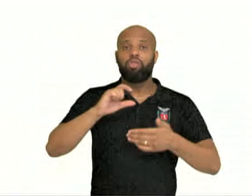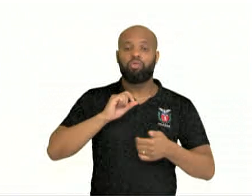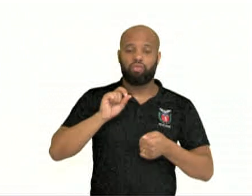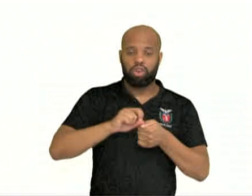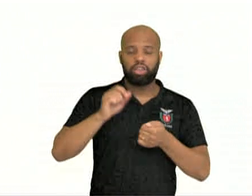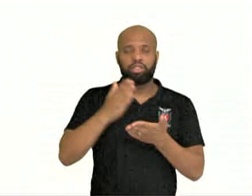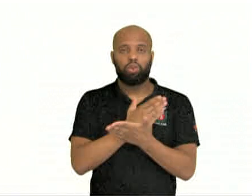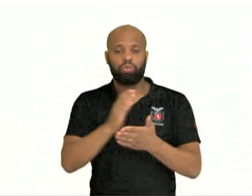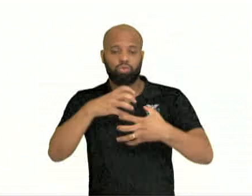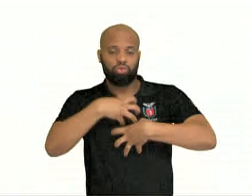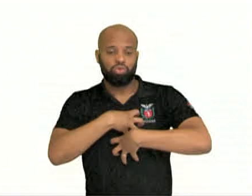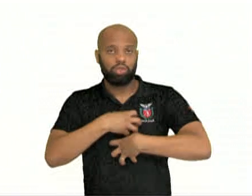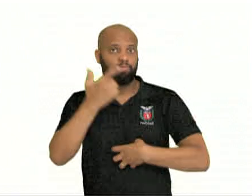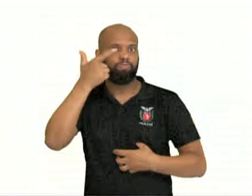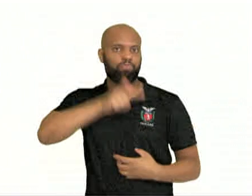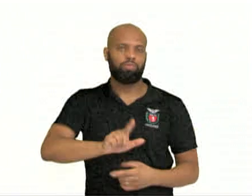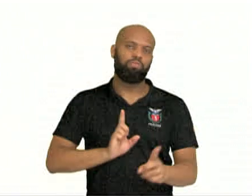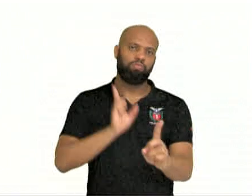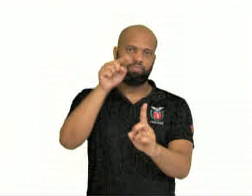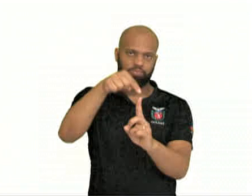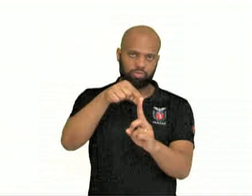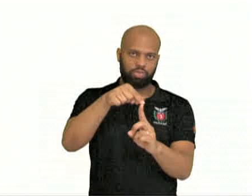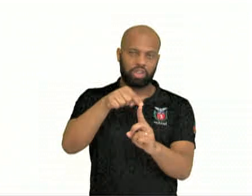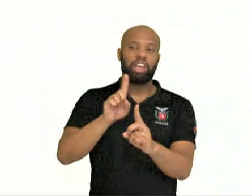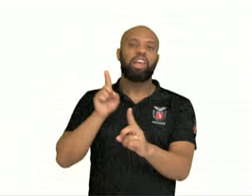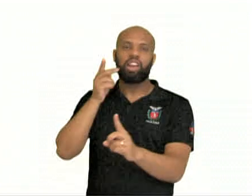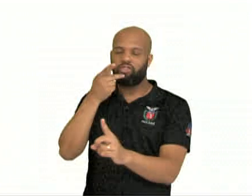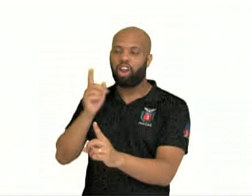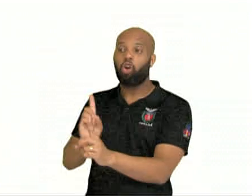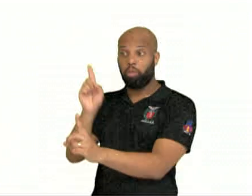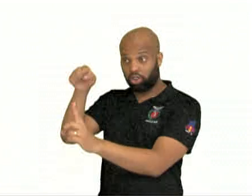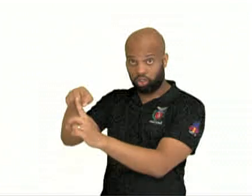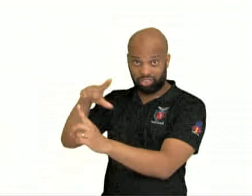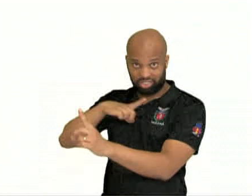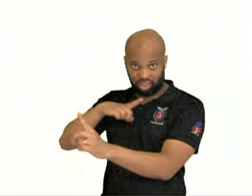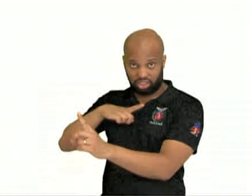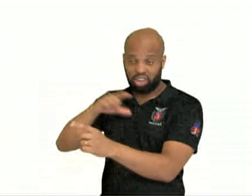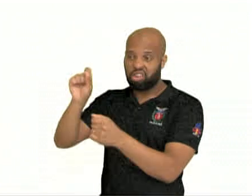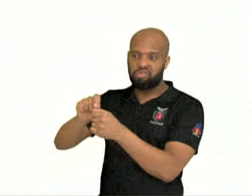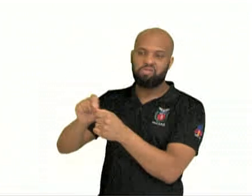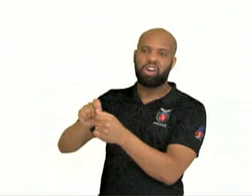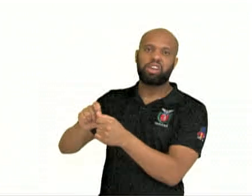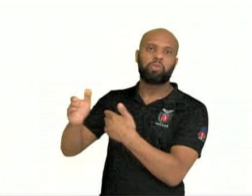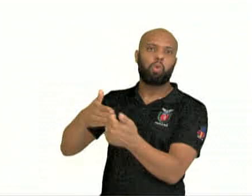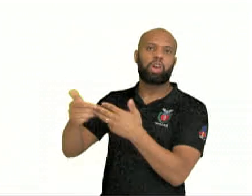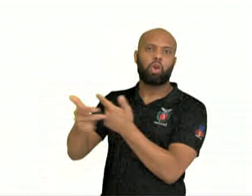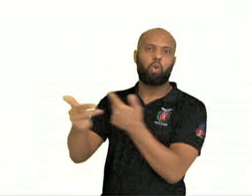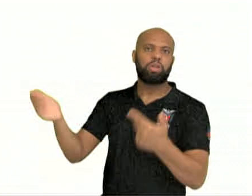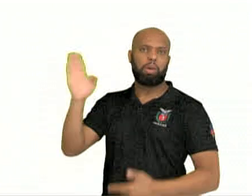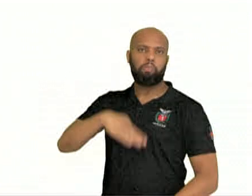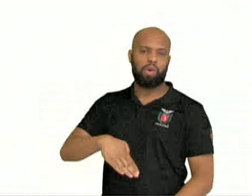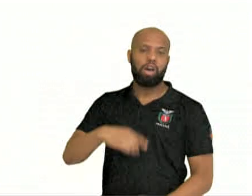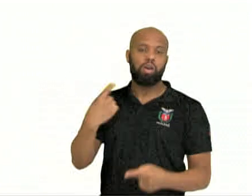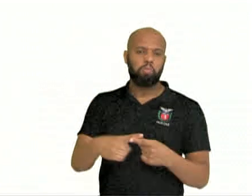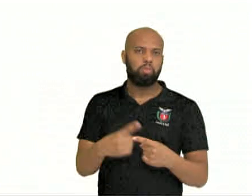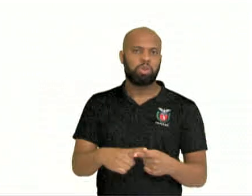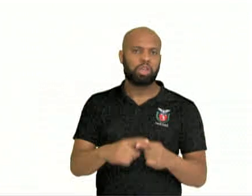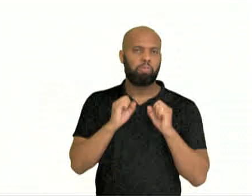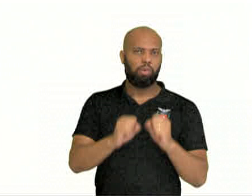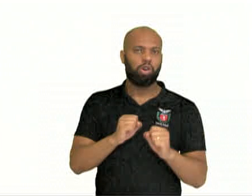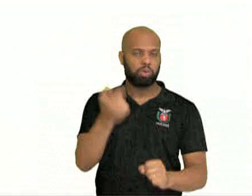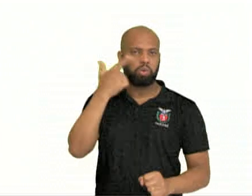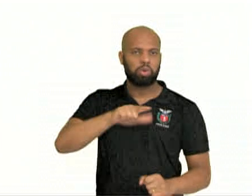para atingir esse fim. Os fins justificam os meios, como eu falei anteriormente. Em